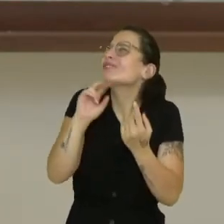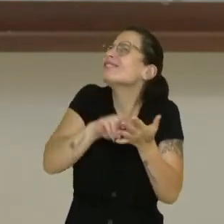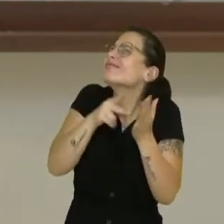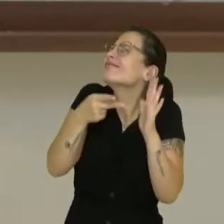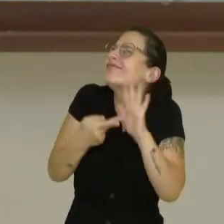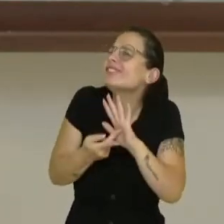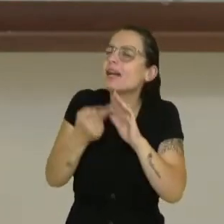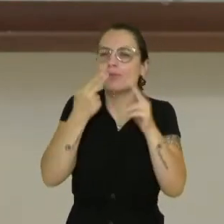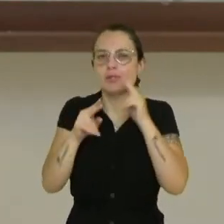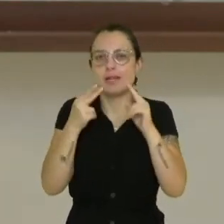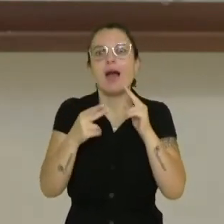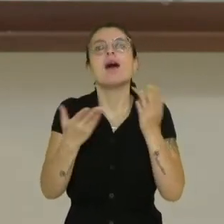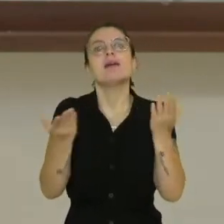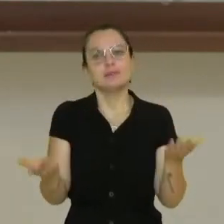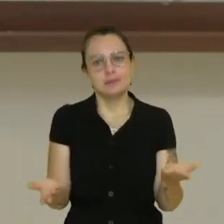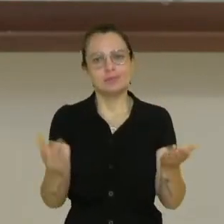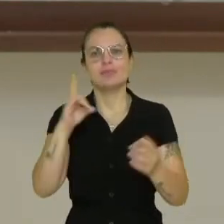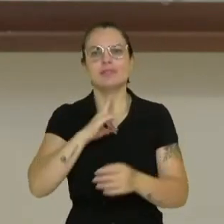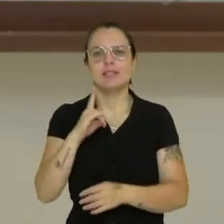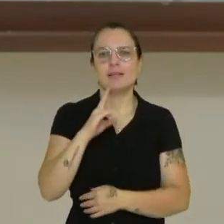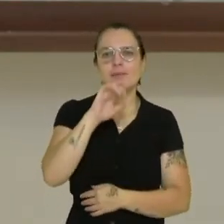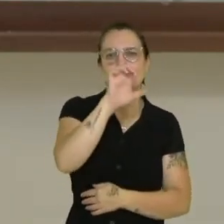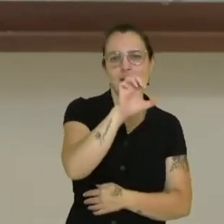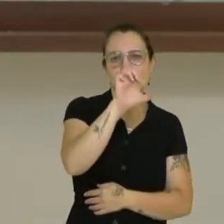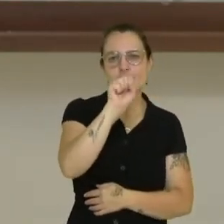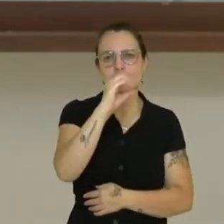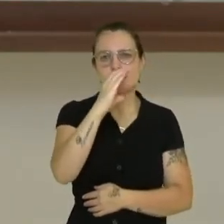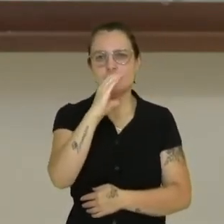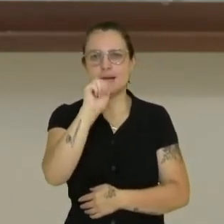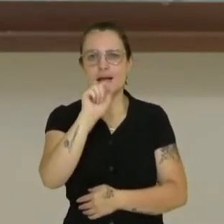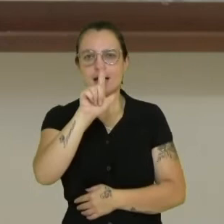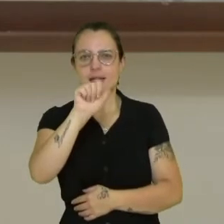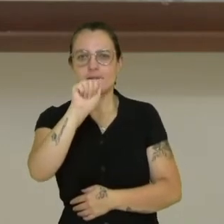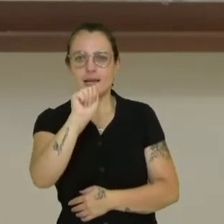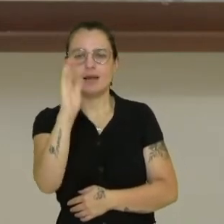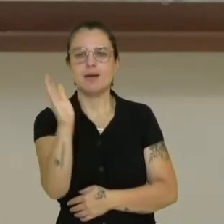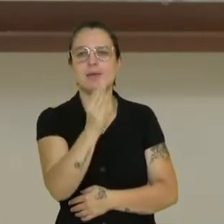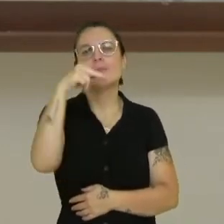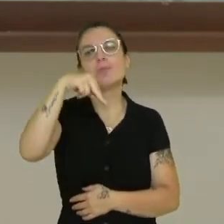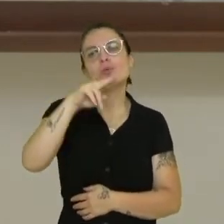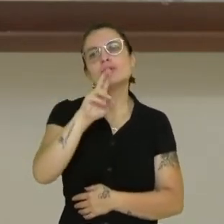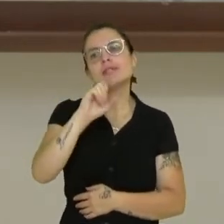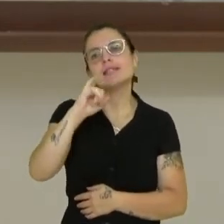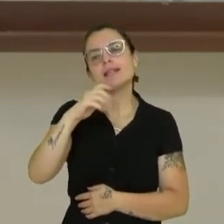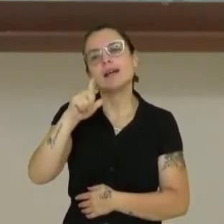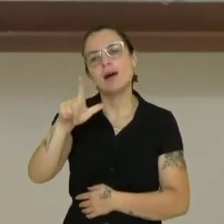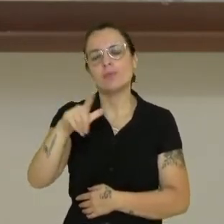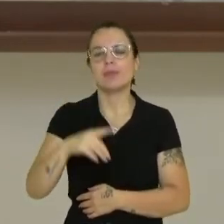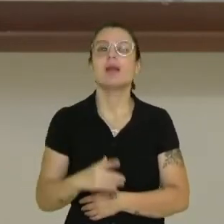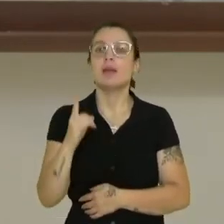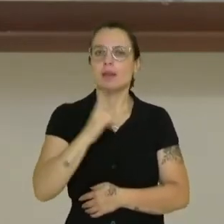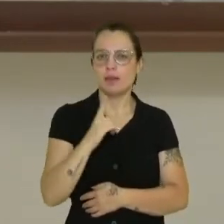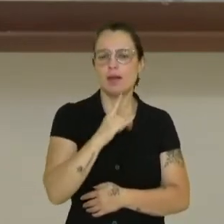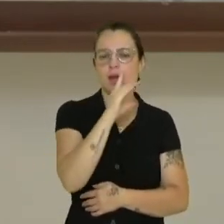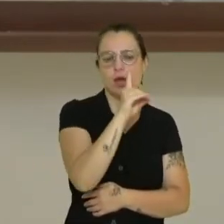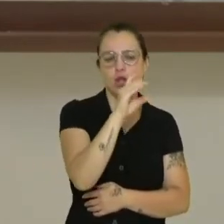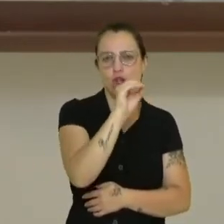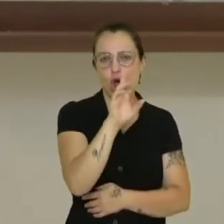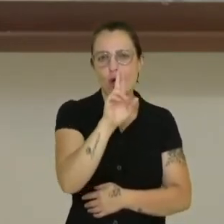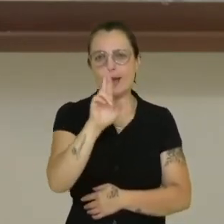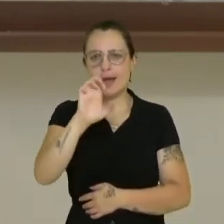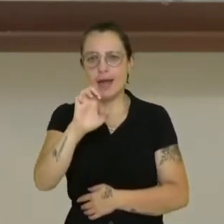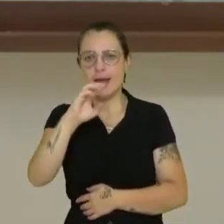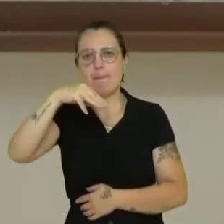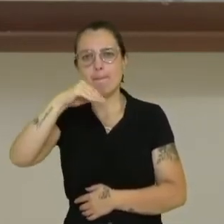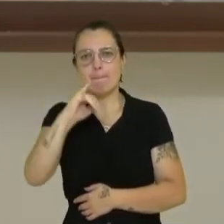escala musical, ela vai de dó a dó. Dó, ré, mi, fá, sol, lá, si, dó. Mas eu